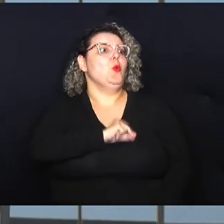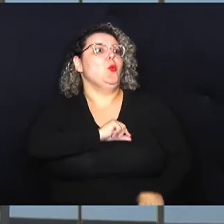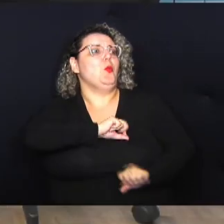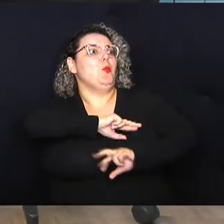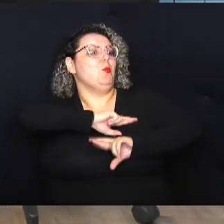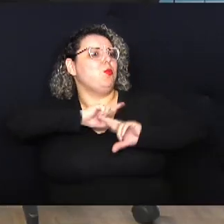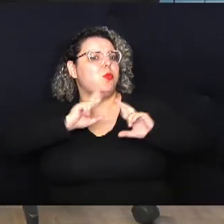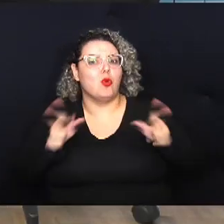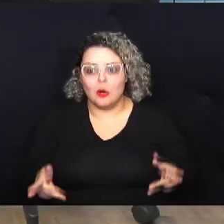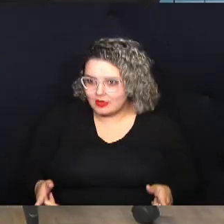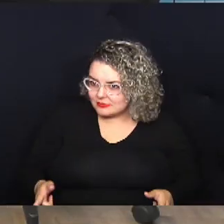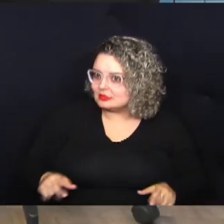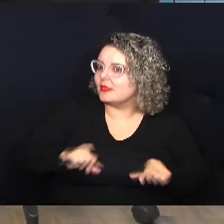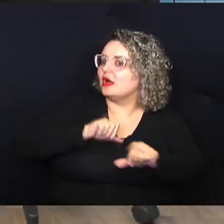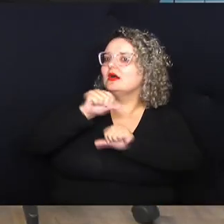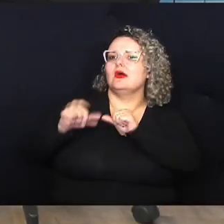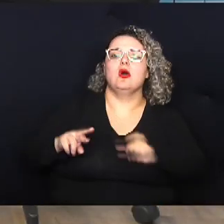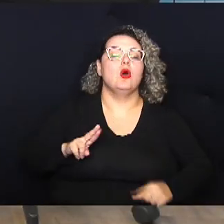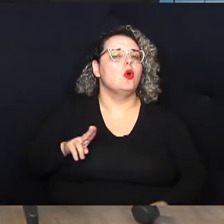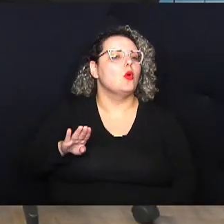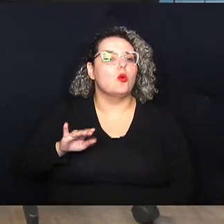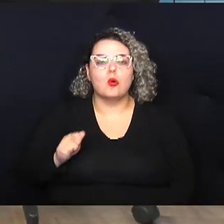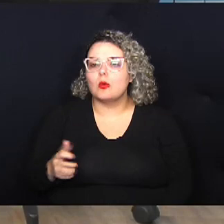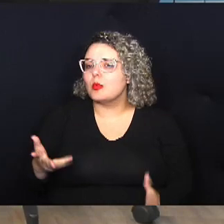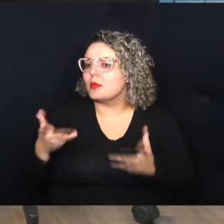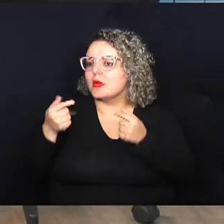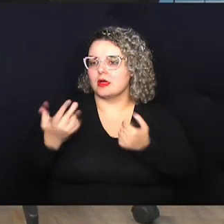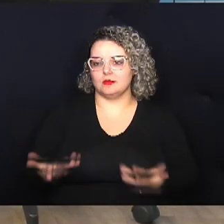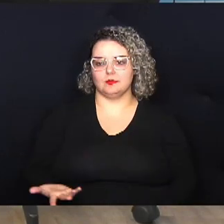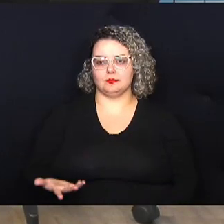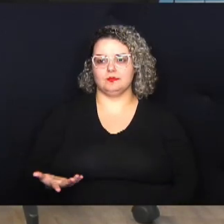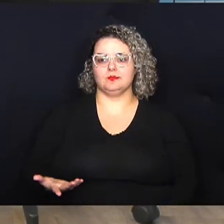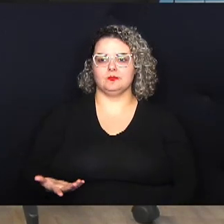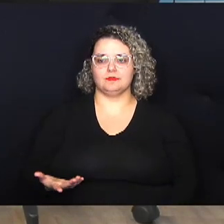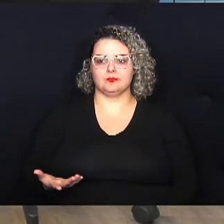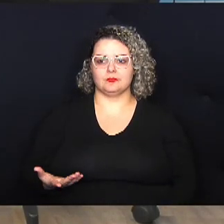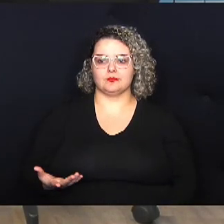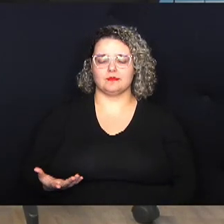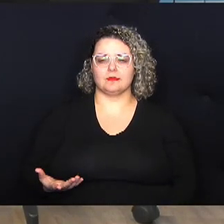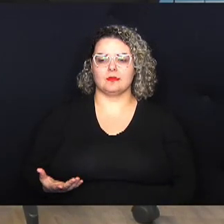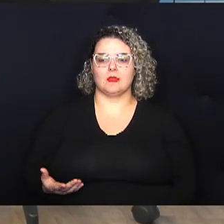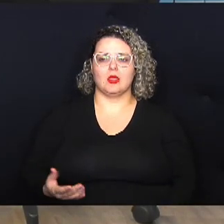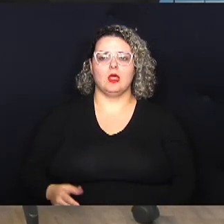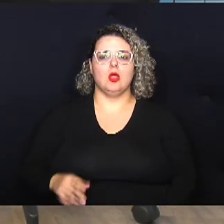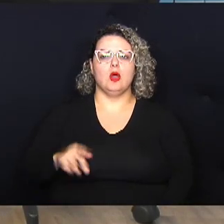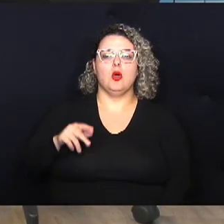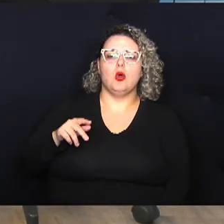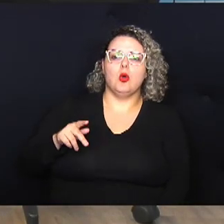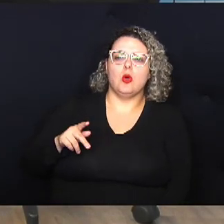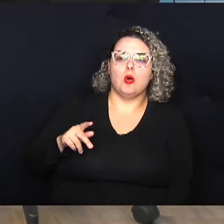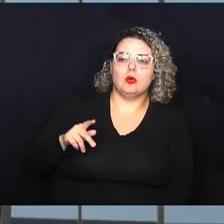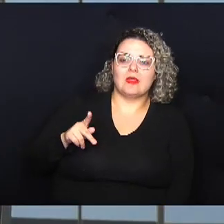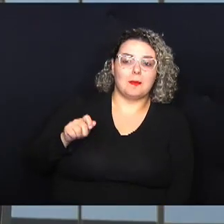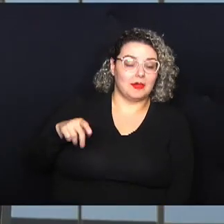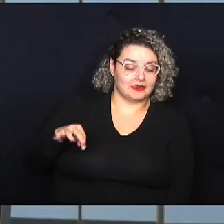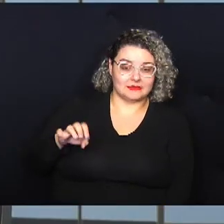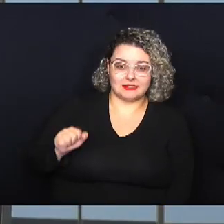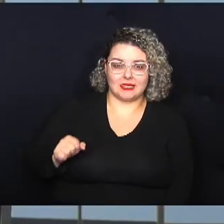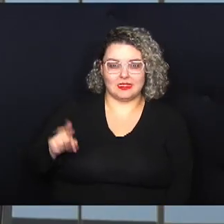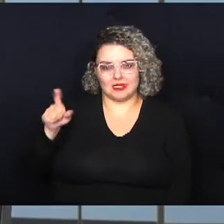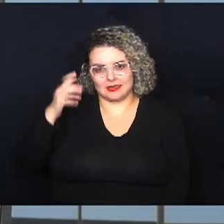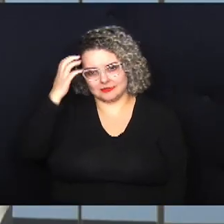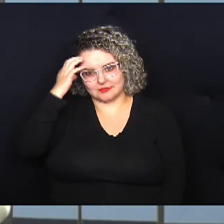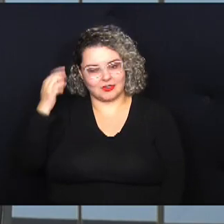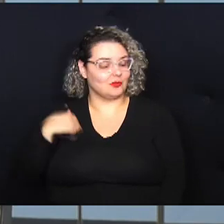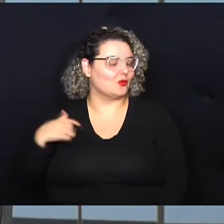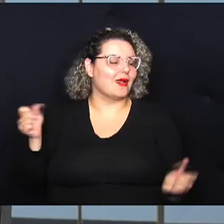bem drástica, Rúbia, mas né? é maravilhoso. Olha que legal. Punho da Pantera, ficar ali no Taquaral é excelente. Tô amando. Eu não, sabe assim, eu imaginava